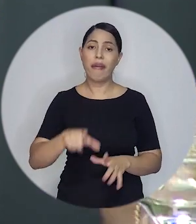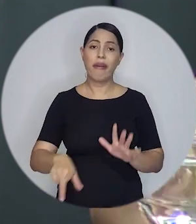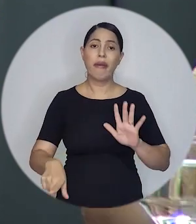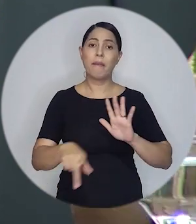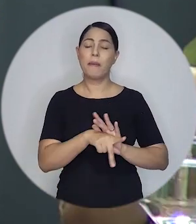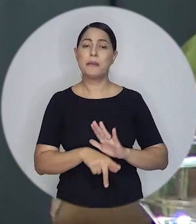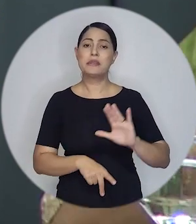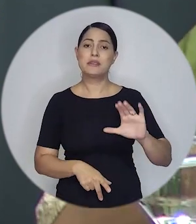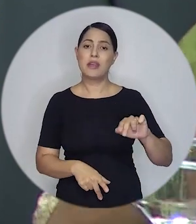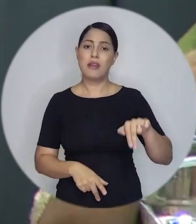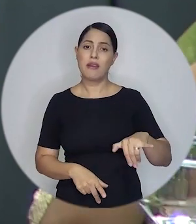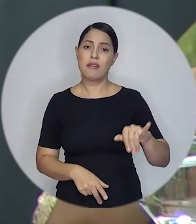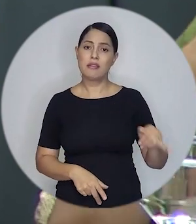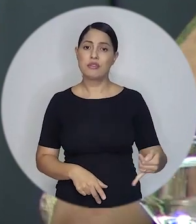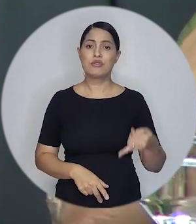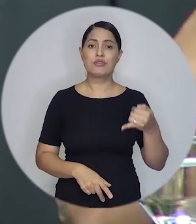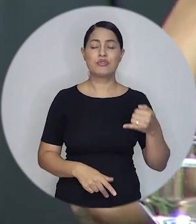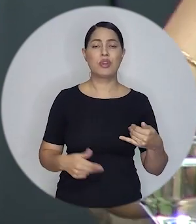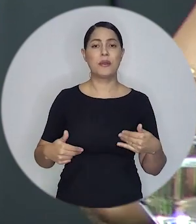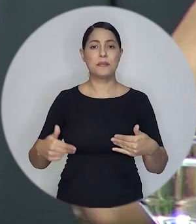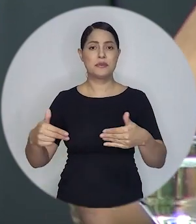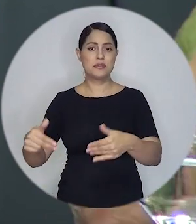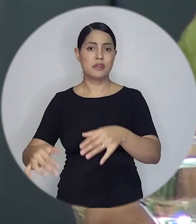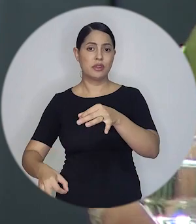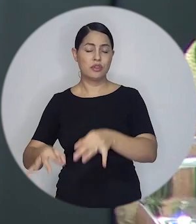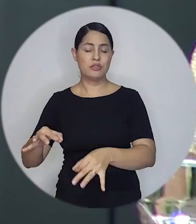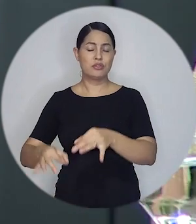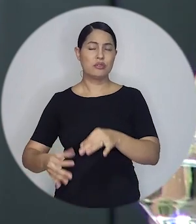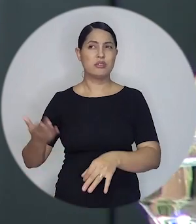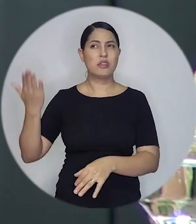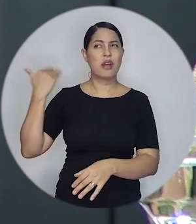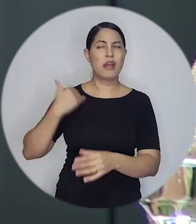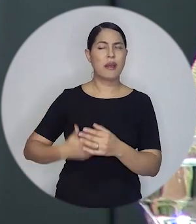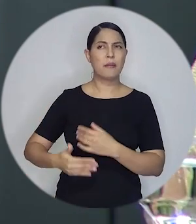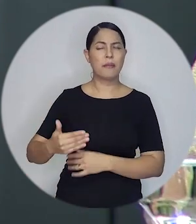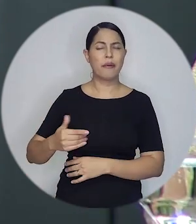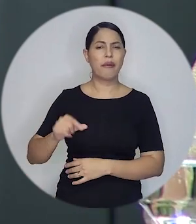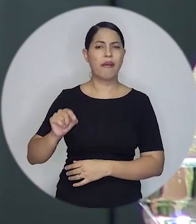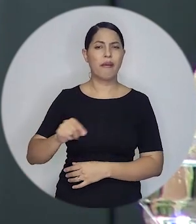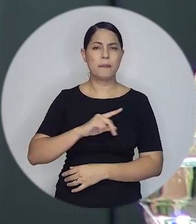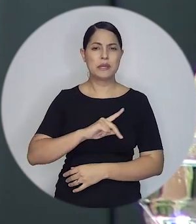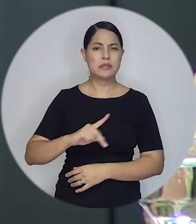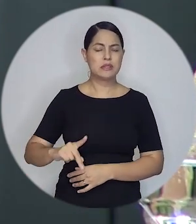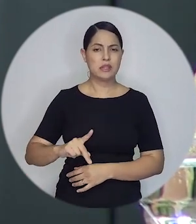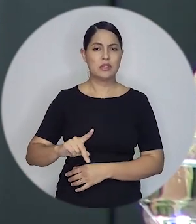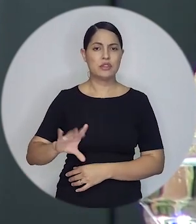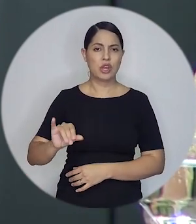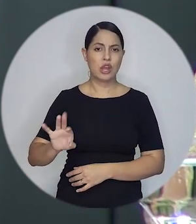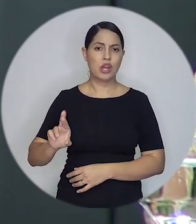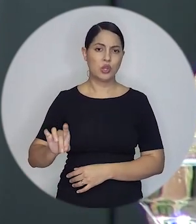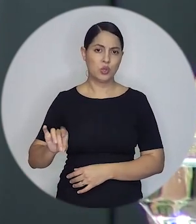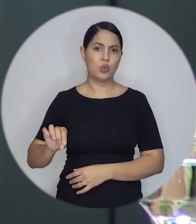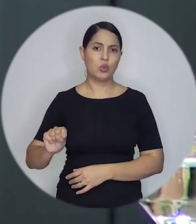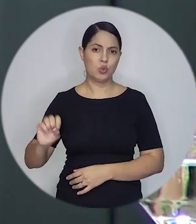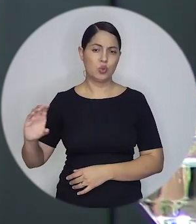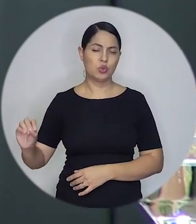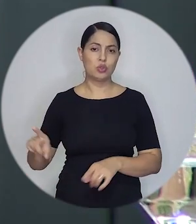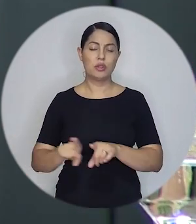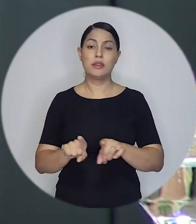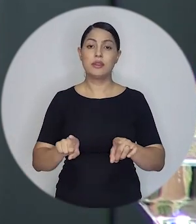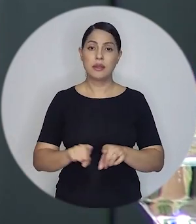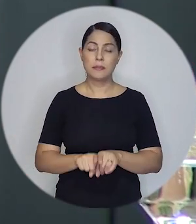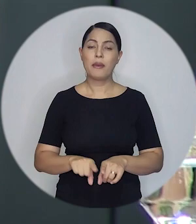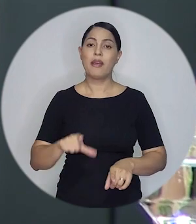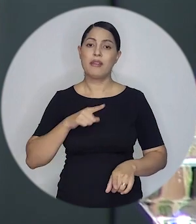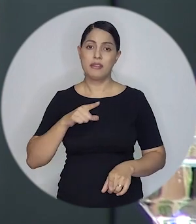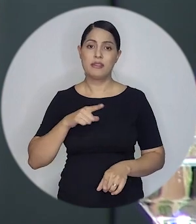de um convênio firmado pelo CNJ, pelo Ministério da Justiça, na época presidido por José Eduardo Cardoso, e o Instituto de Defesa do Direito de Defesa,